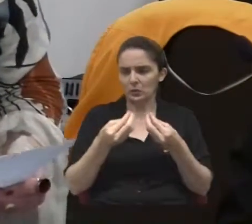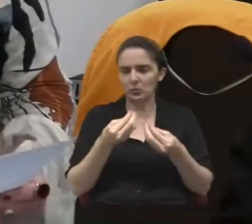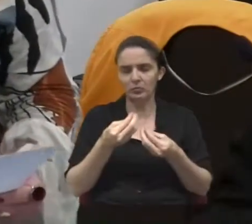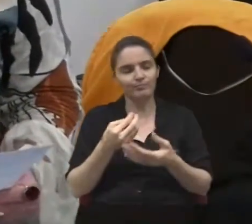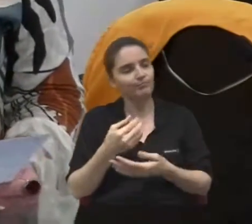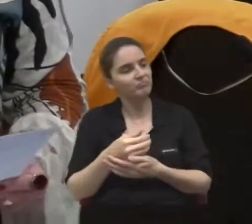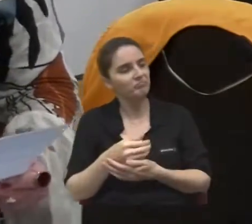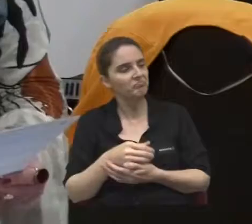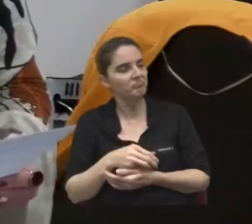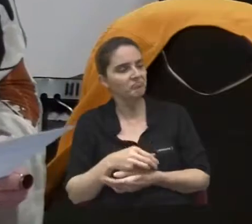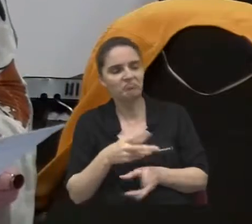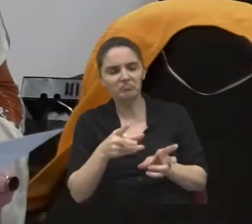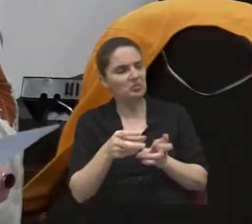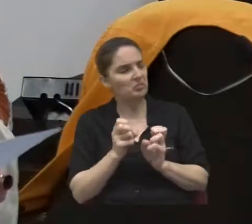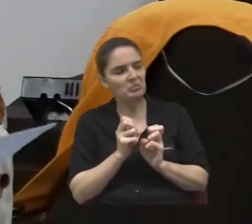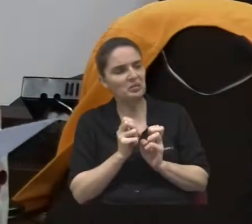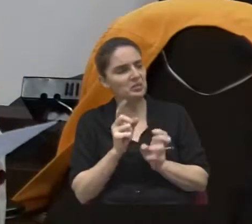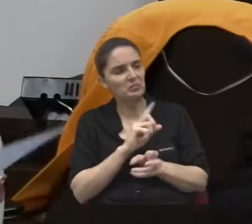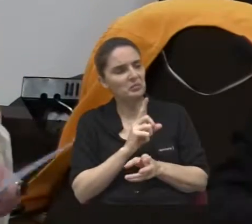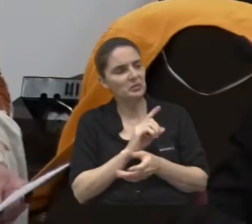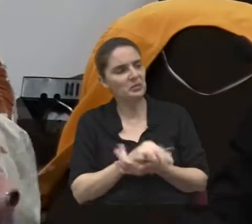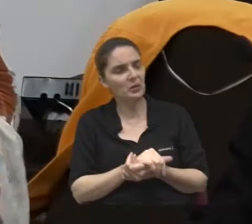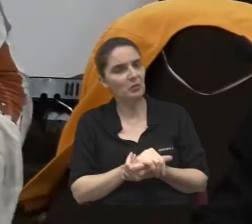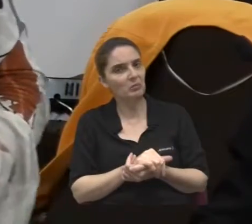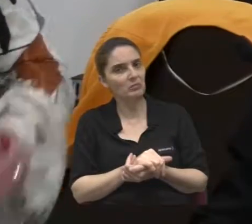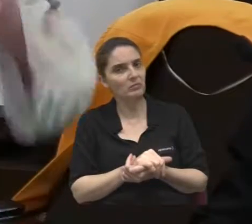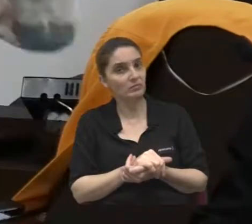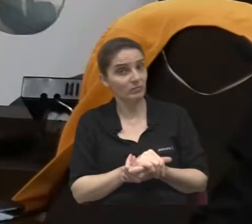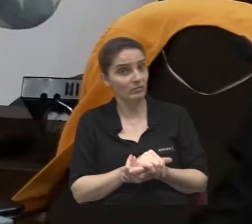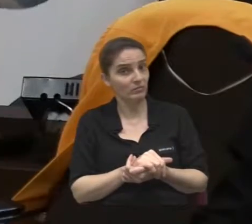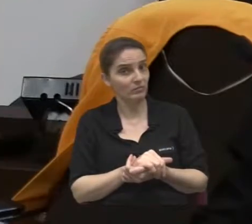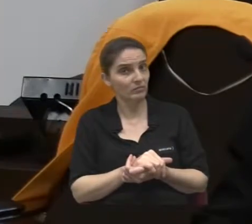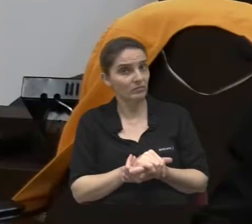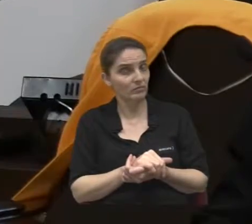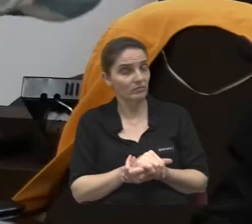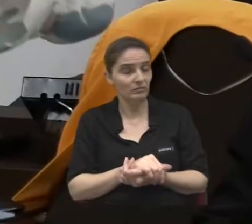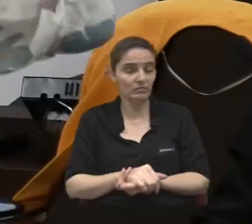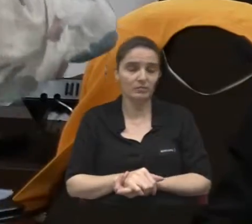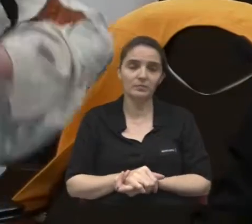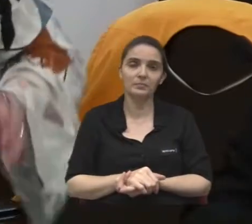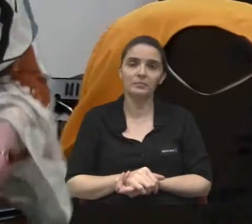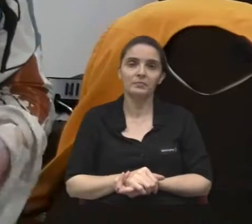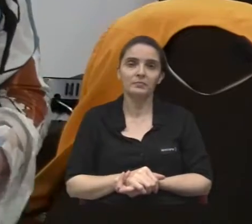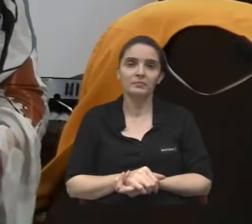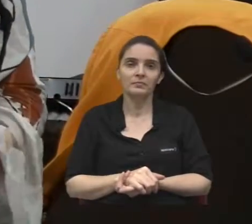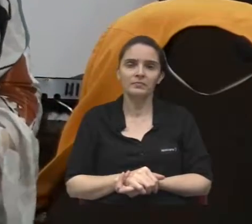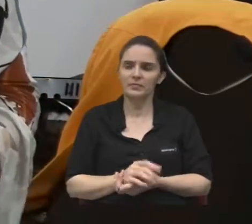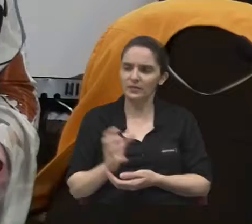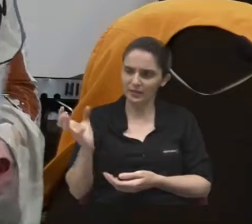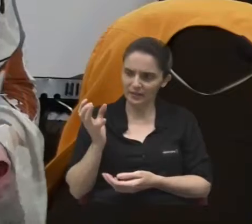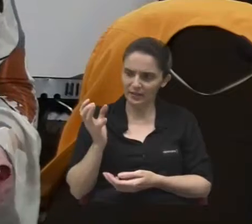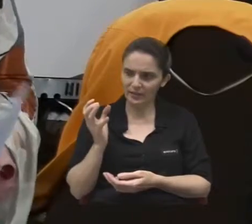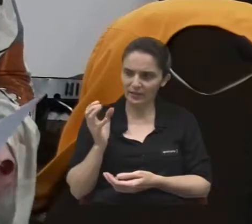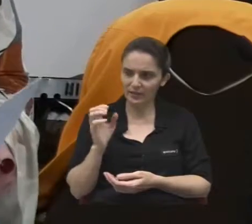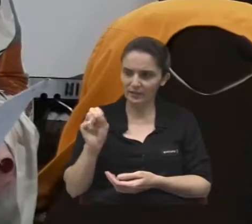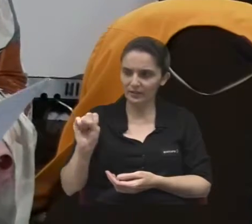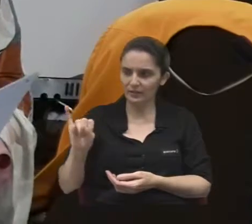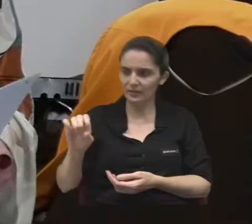atentei muito a esse assunto. E ele sabe que nós falamos sobre isso. Daí eu falei, você não quer que o Silvio venha aqui explicar para você? Porque o